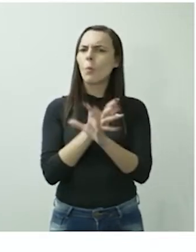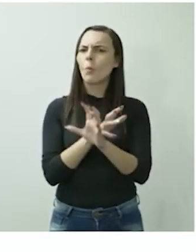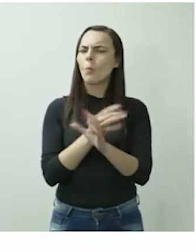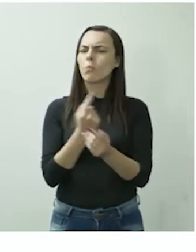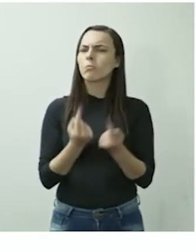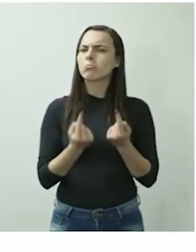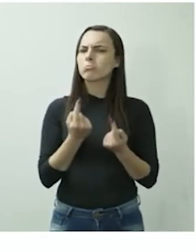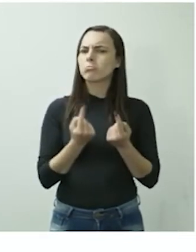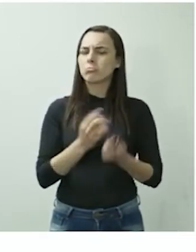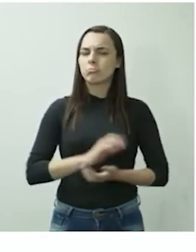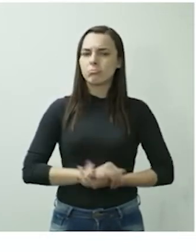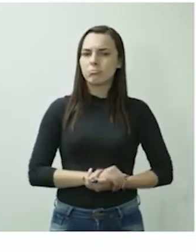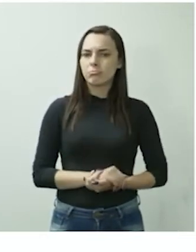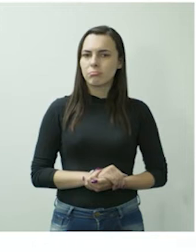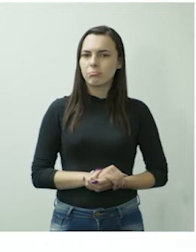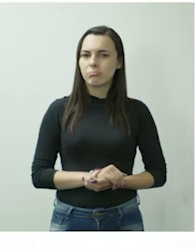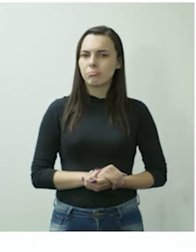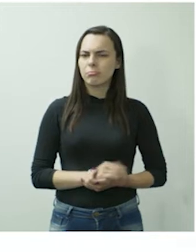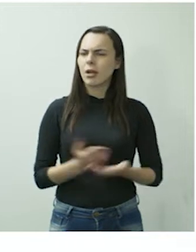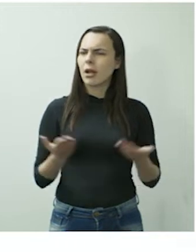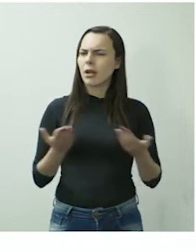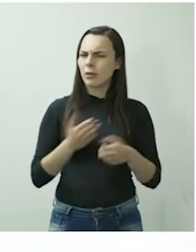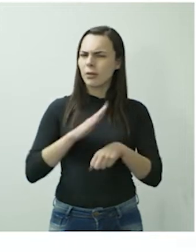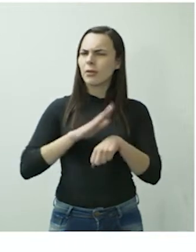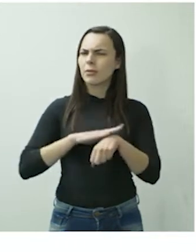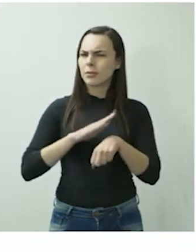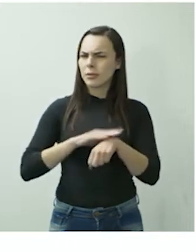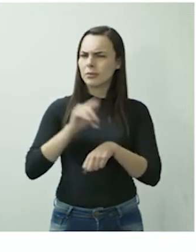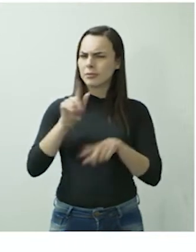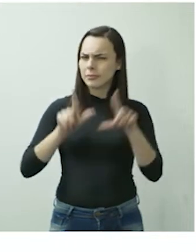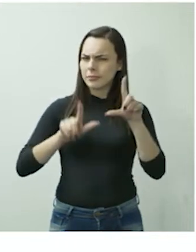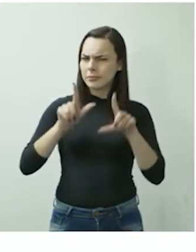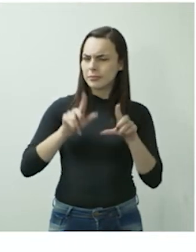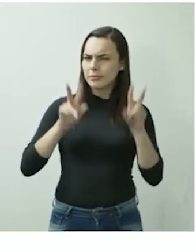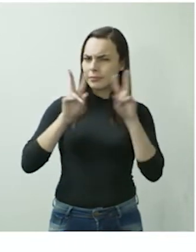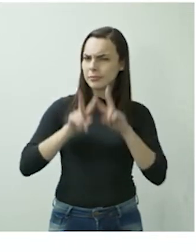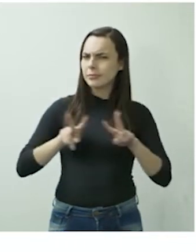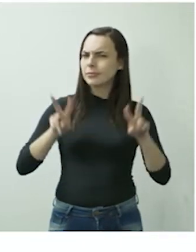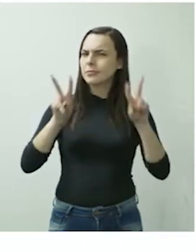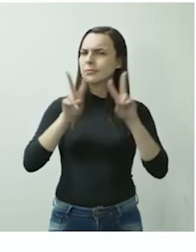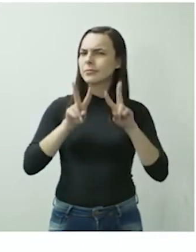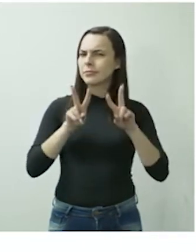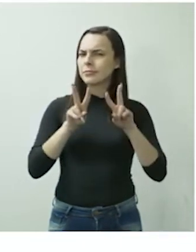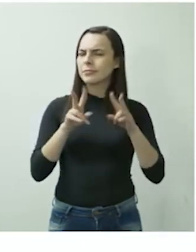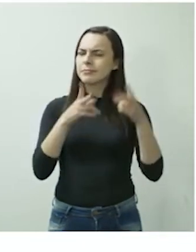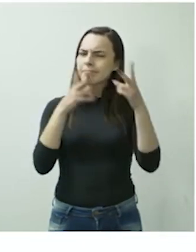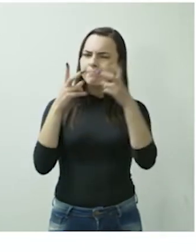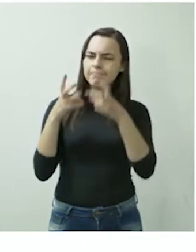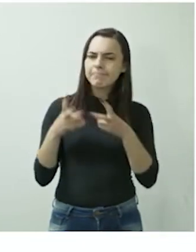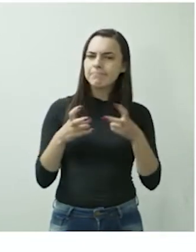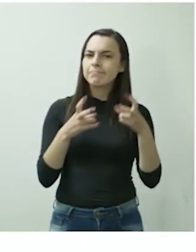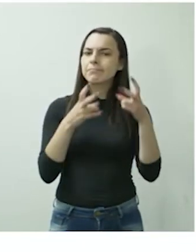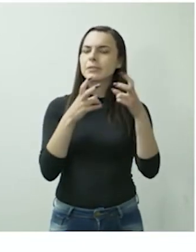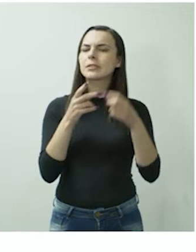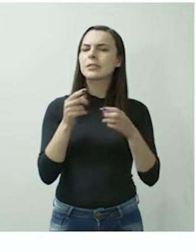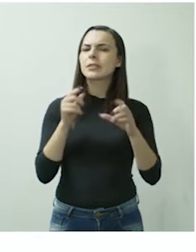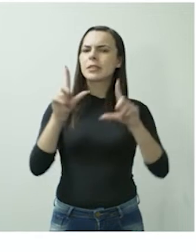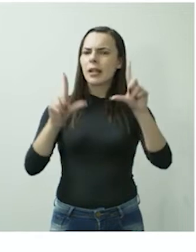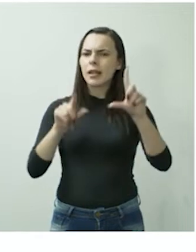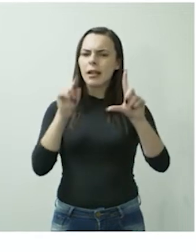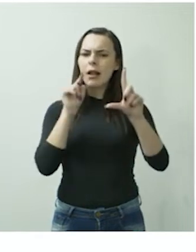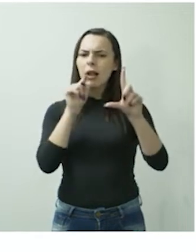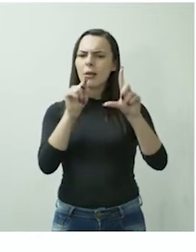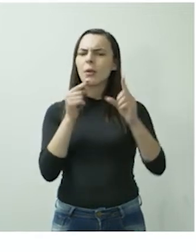vazio? Eu vou deixar um tempinho essa tela aí para vocês observarem e apontarem para